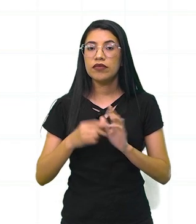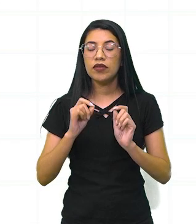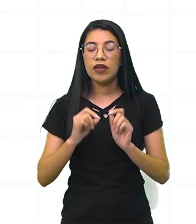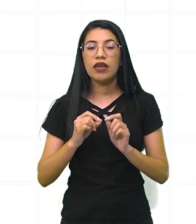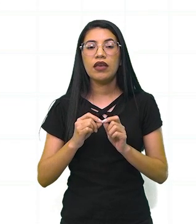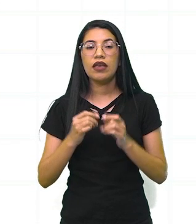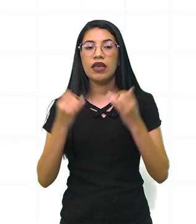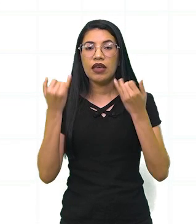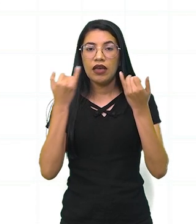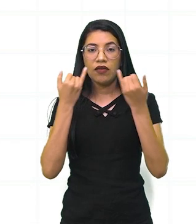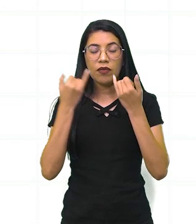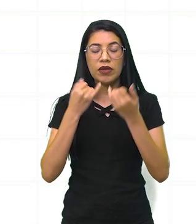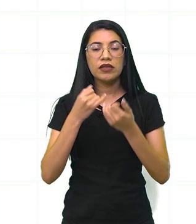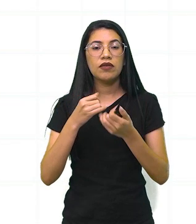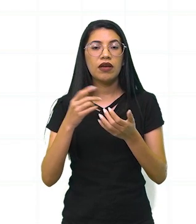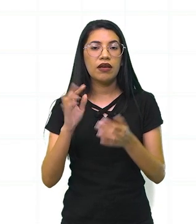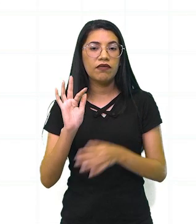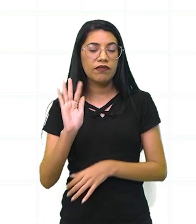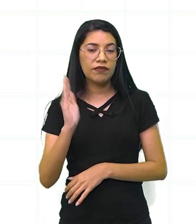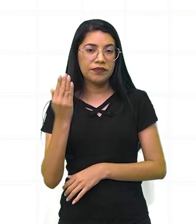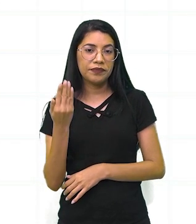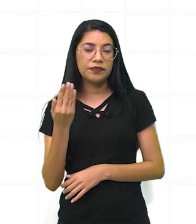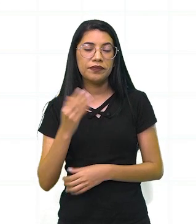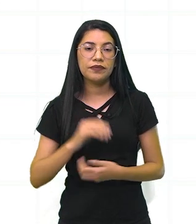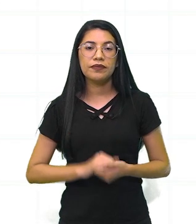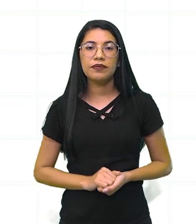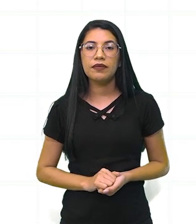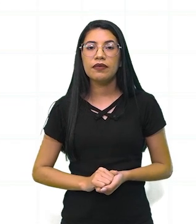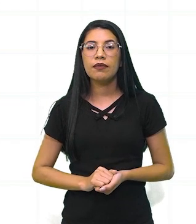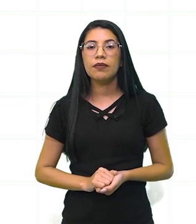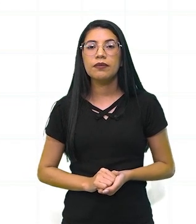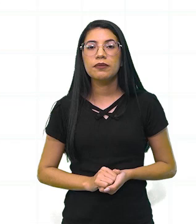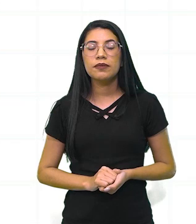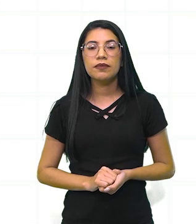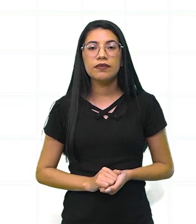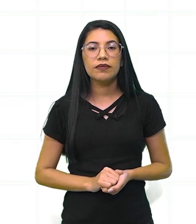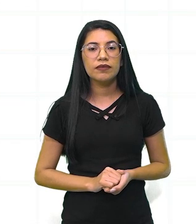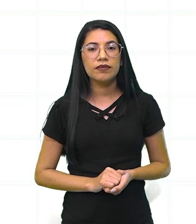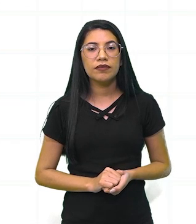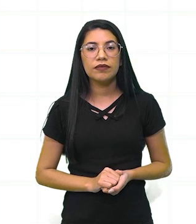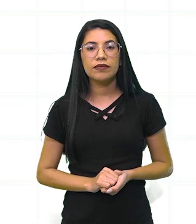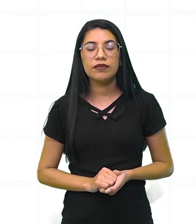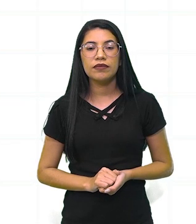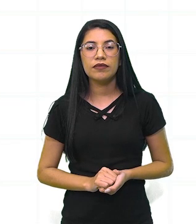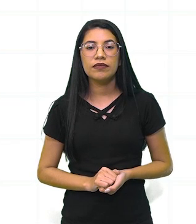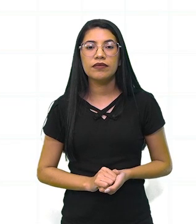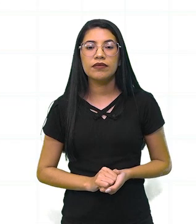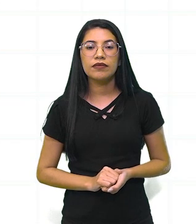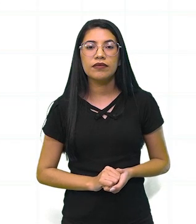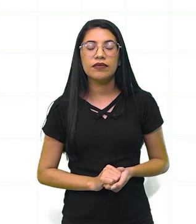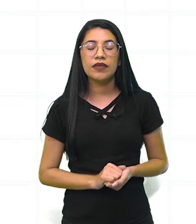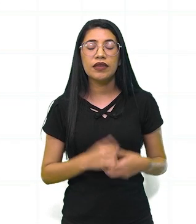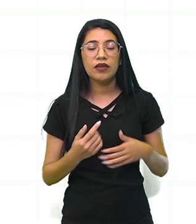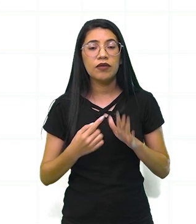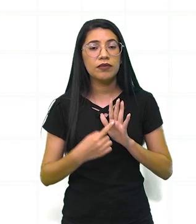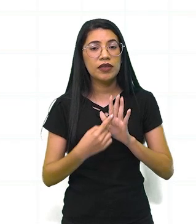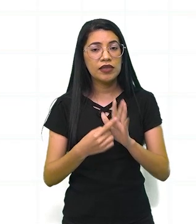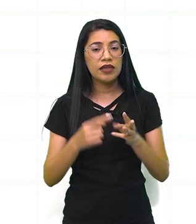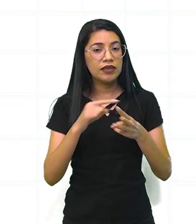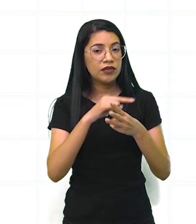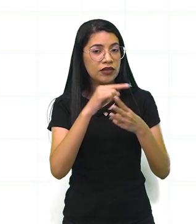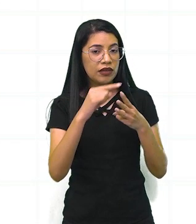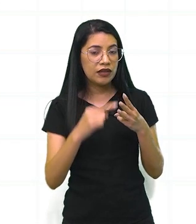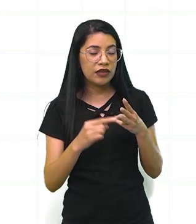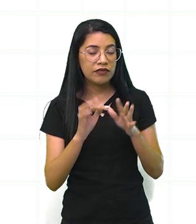é falsa tá bom e é isso né trouxe aí essas três afirmativas